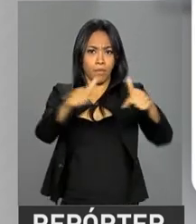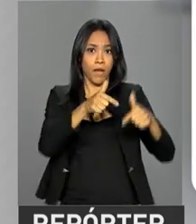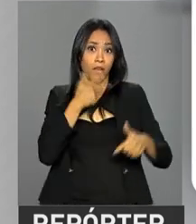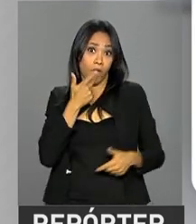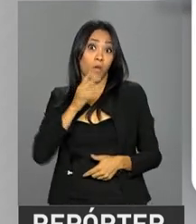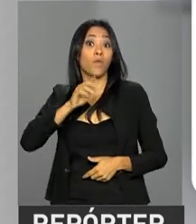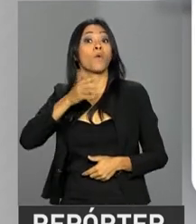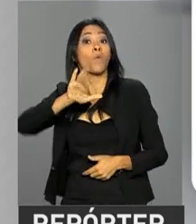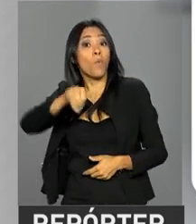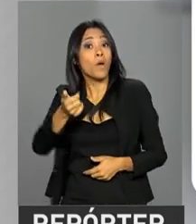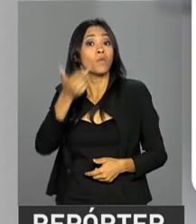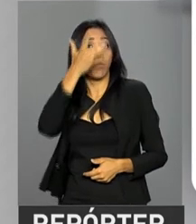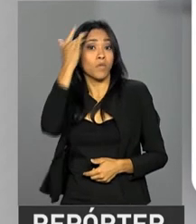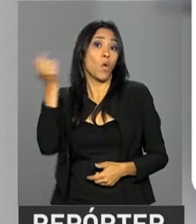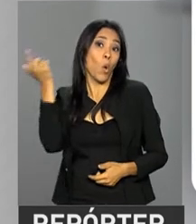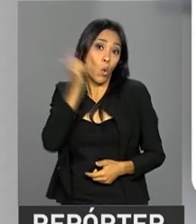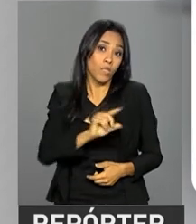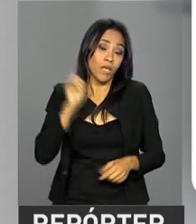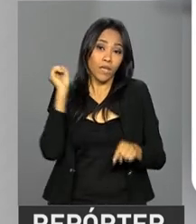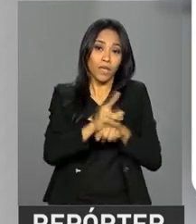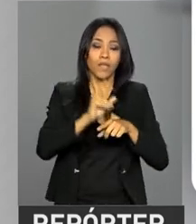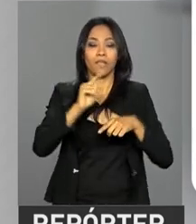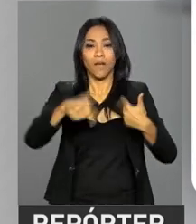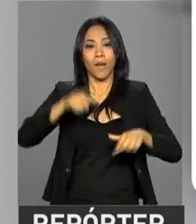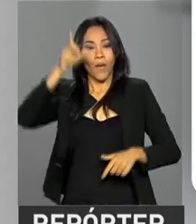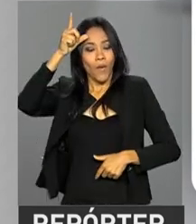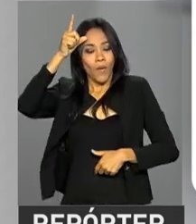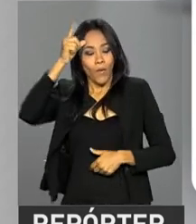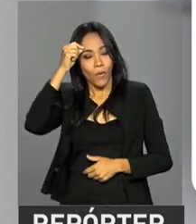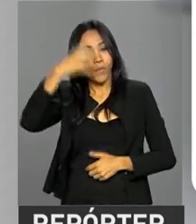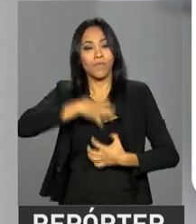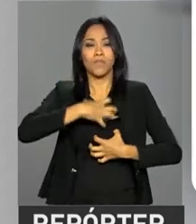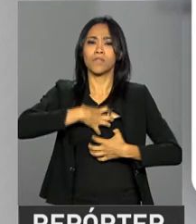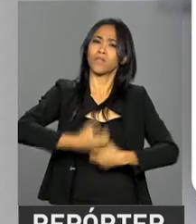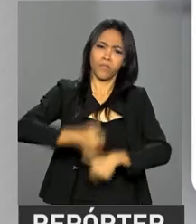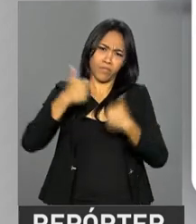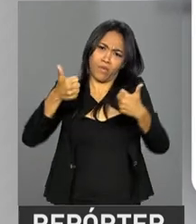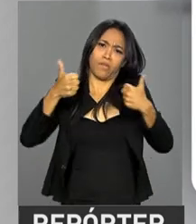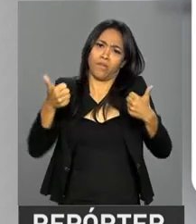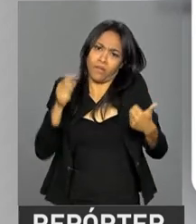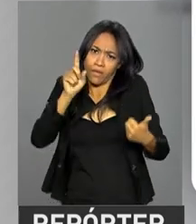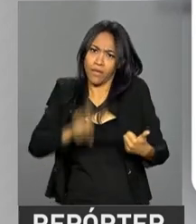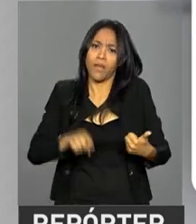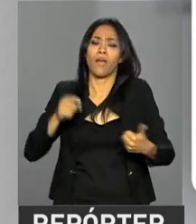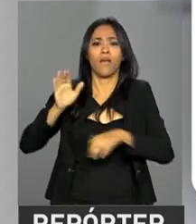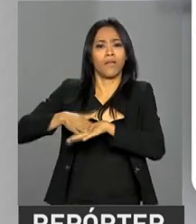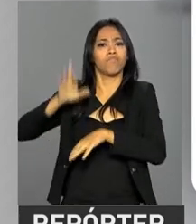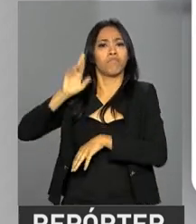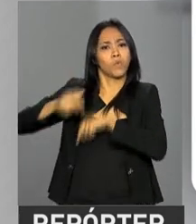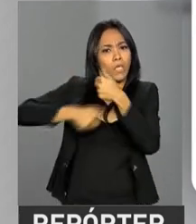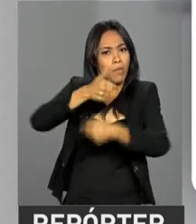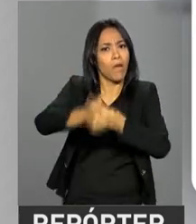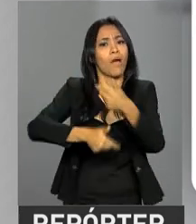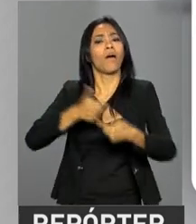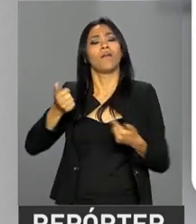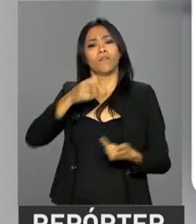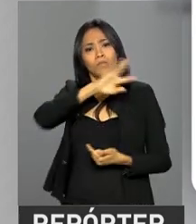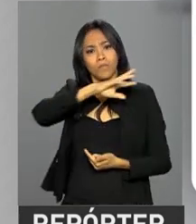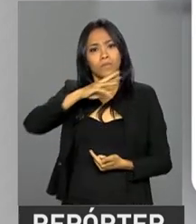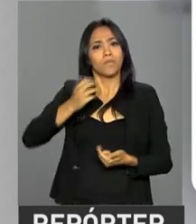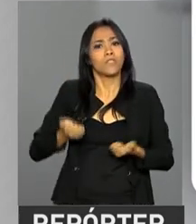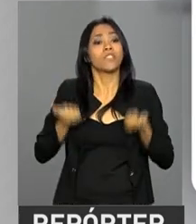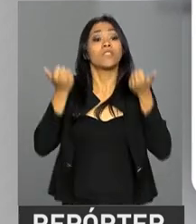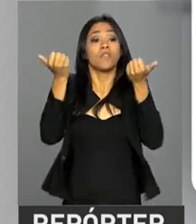conquista o emprego, vem junto a autoestima e a dignidade. Segundo o presidente, esse é o seu trabalho de devolver emprego